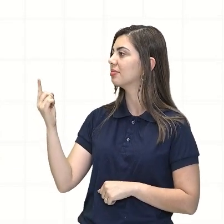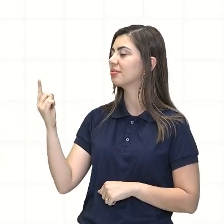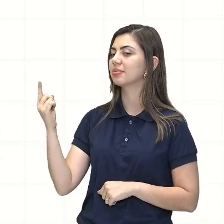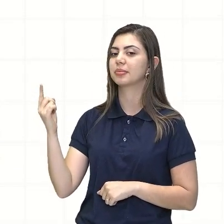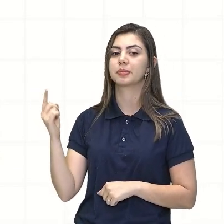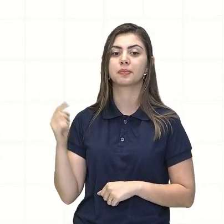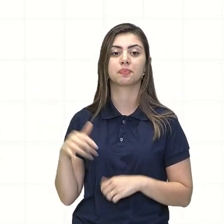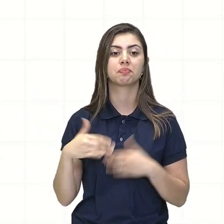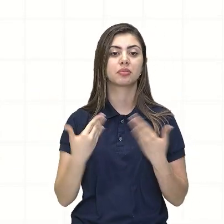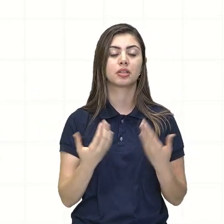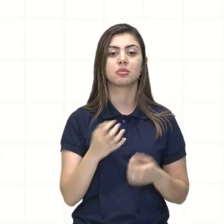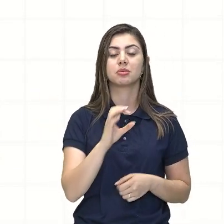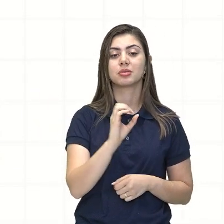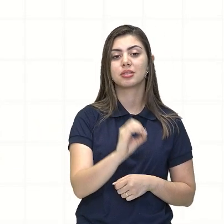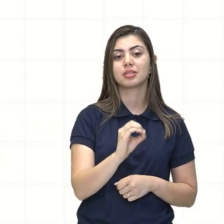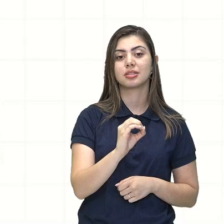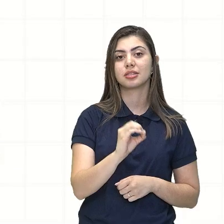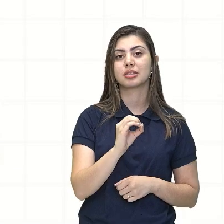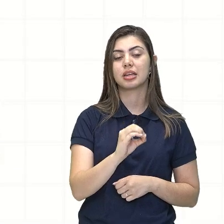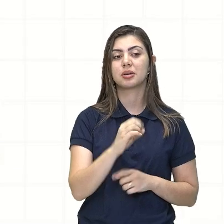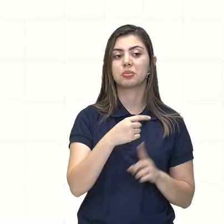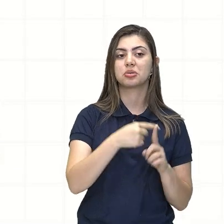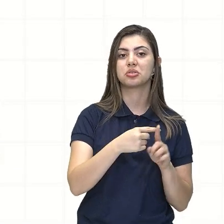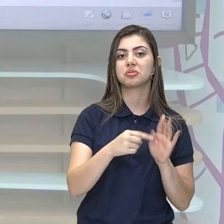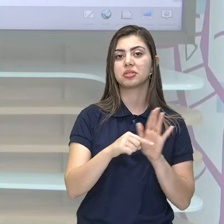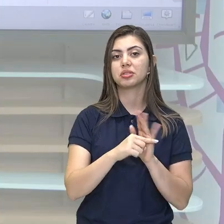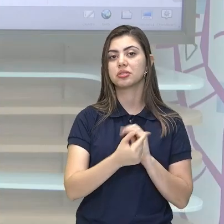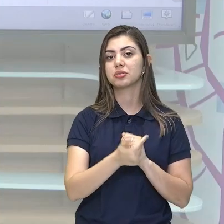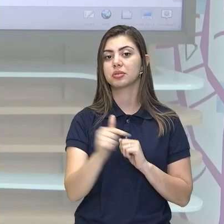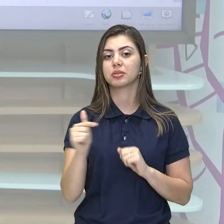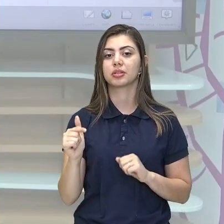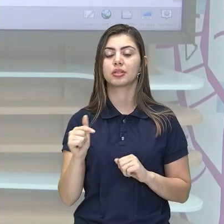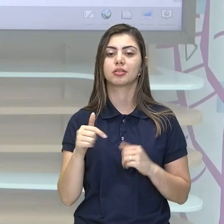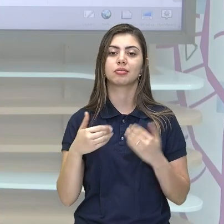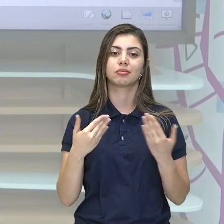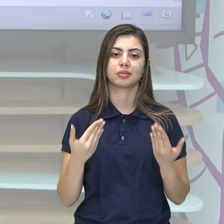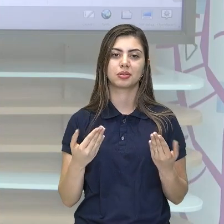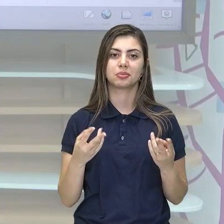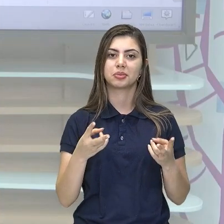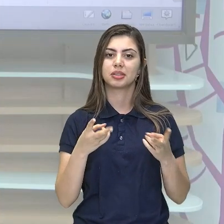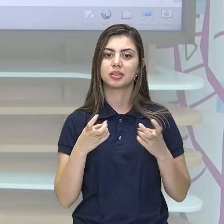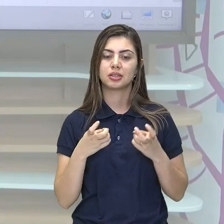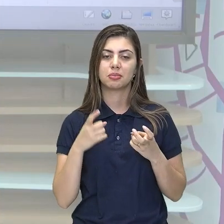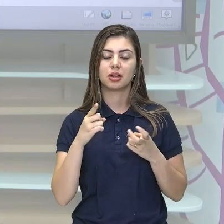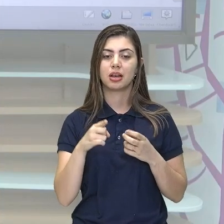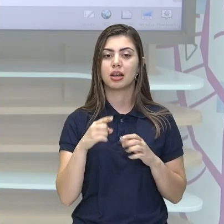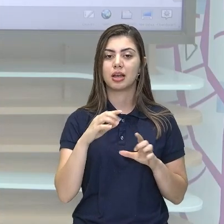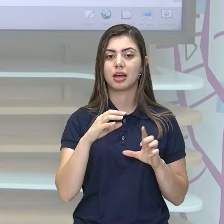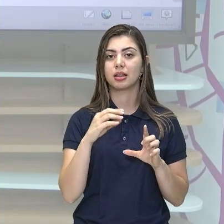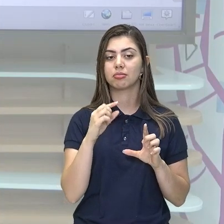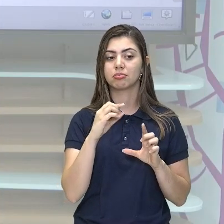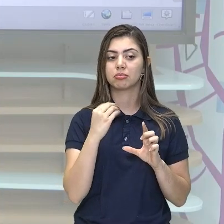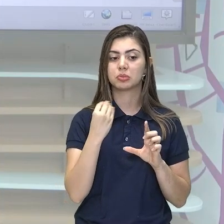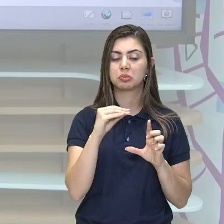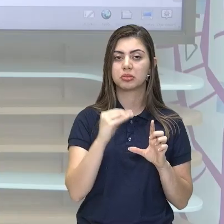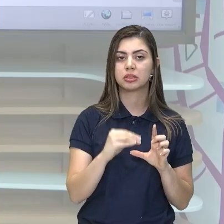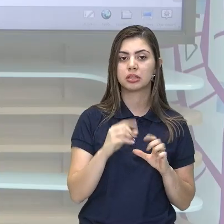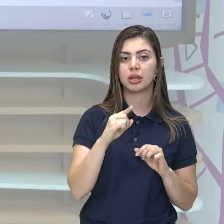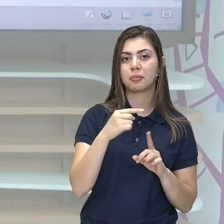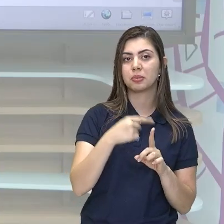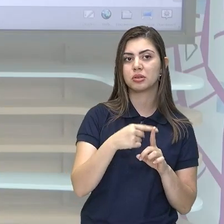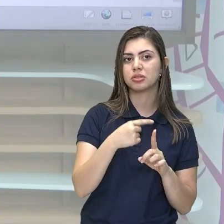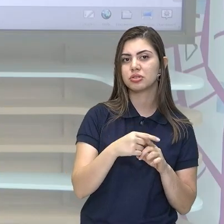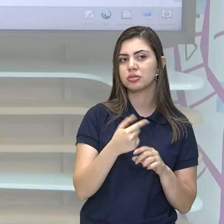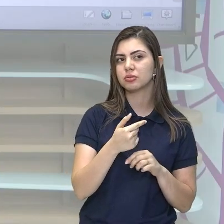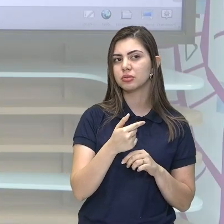zero não possui sinal, tá bom? Então, logicamente, não aparece o sinal ali, professor, é positivo?